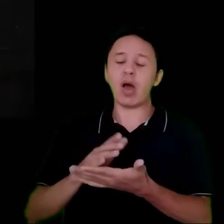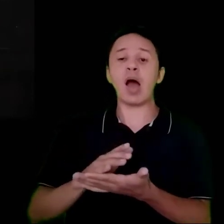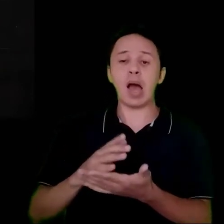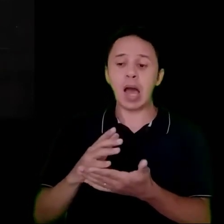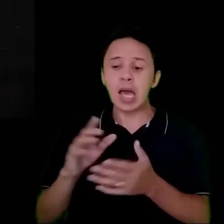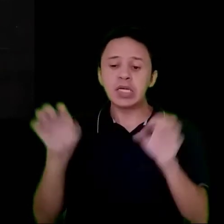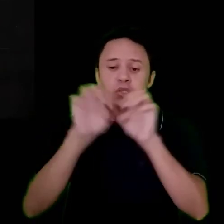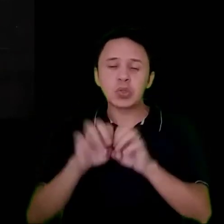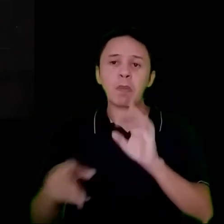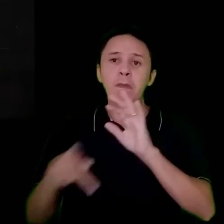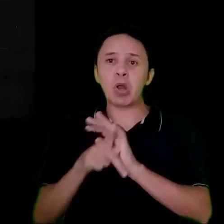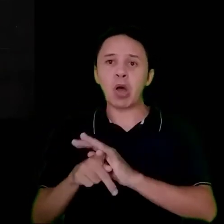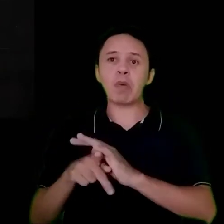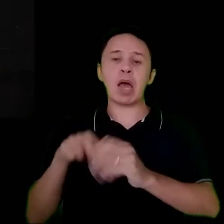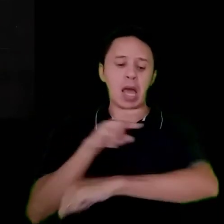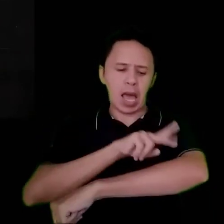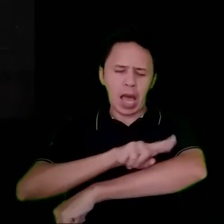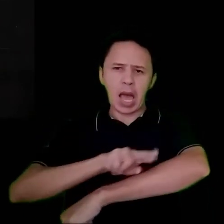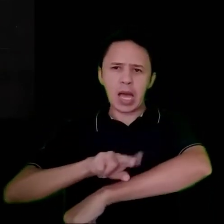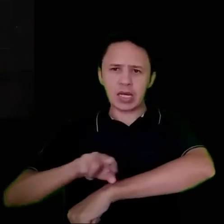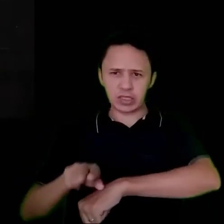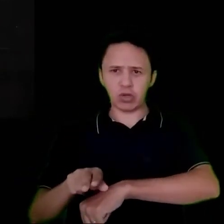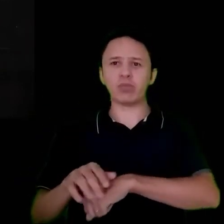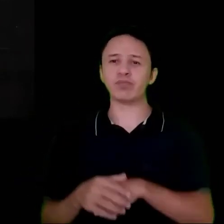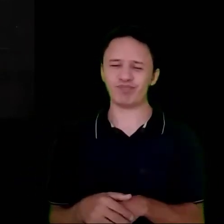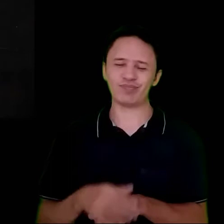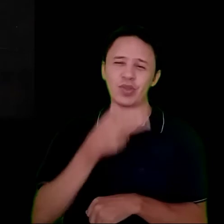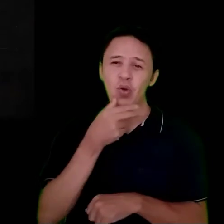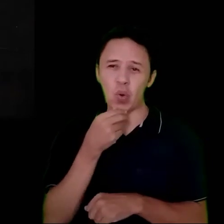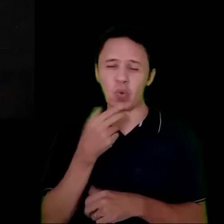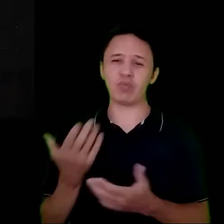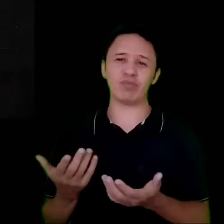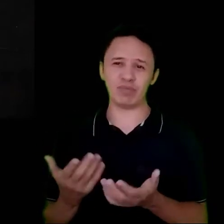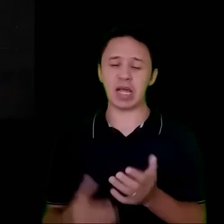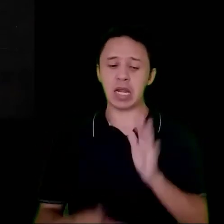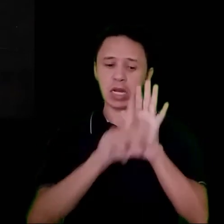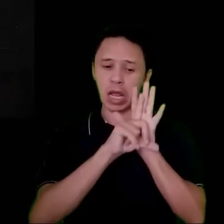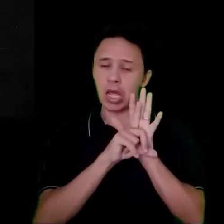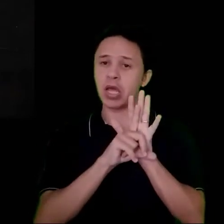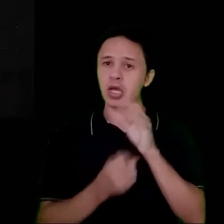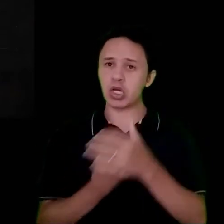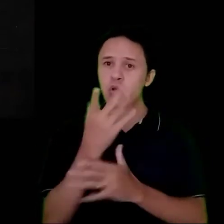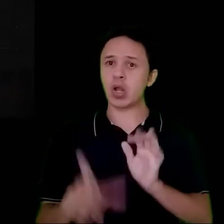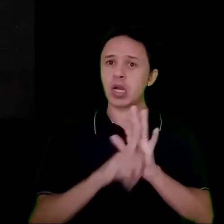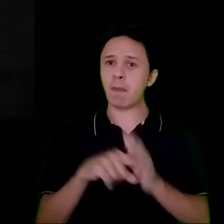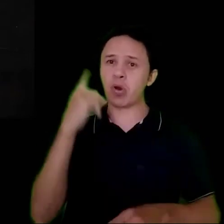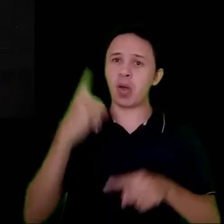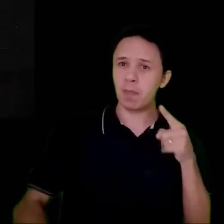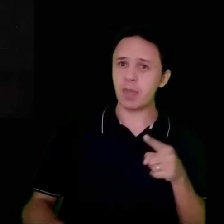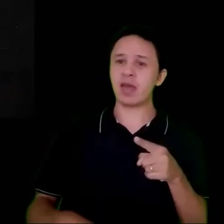e pode ser exemplificado em uma afirmação do então chefe de polícia do Rio de Janeiro, Eusébio de Queiroz, autor da lei que proibiu o tráfico